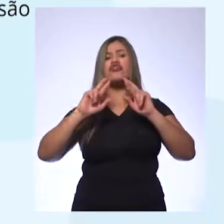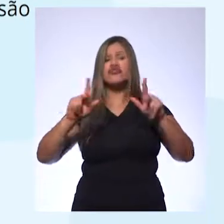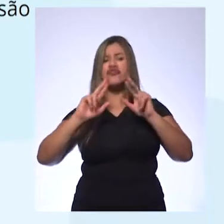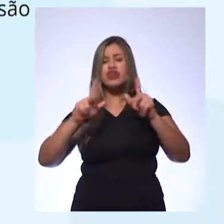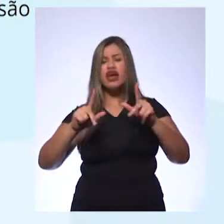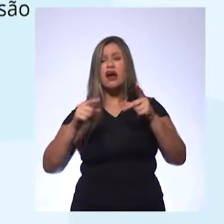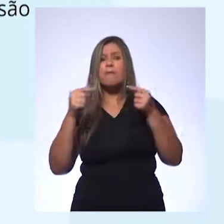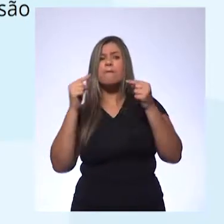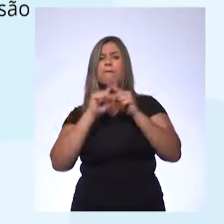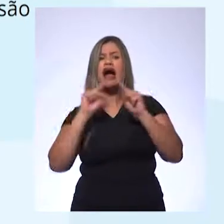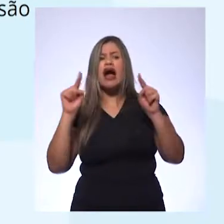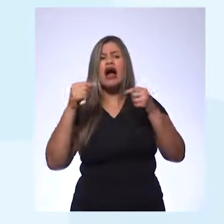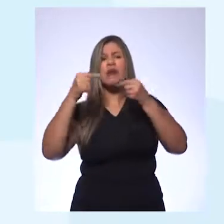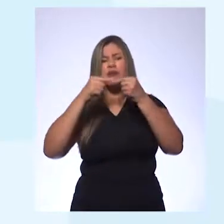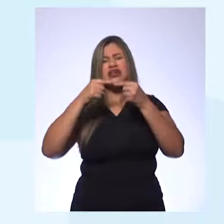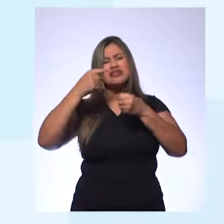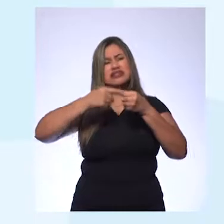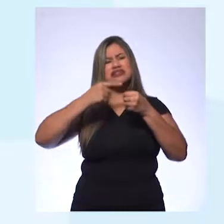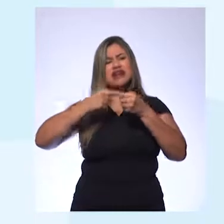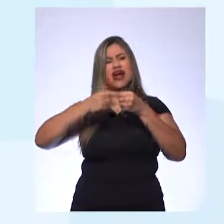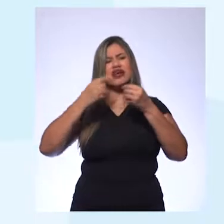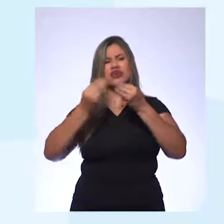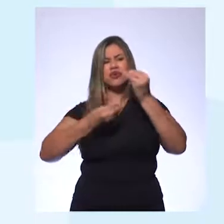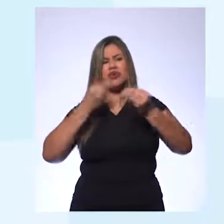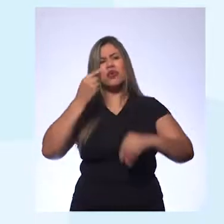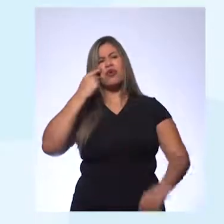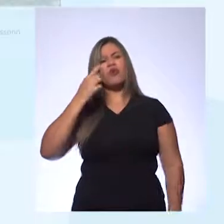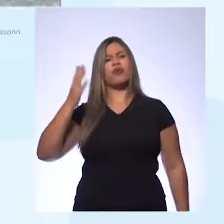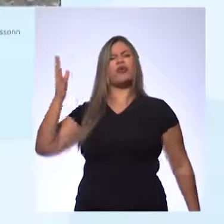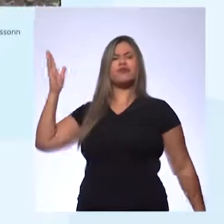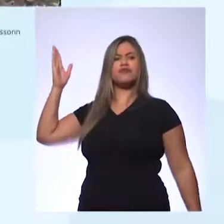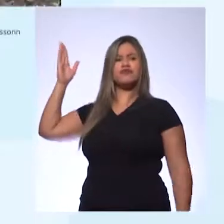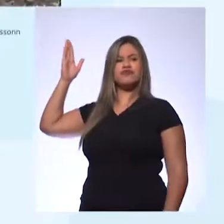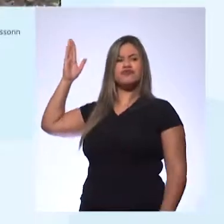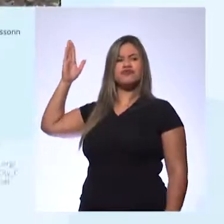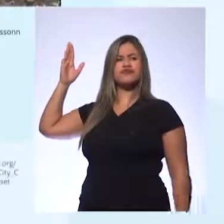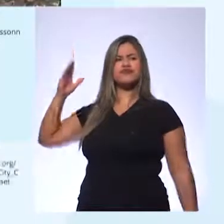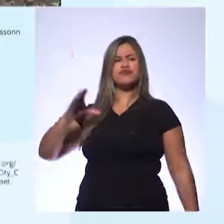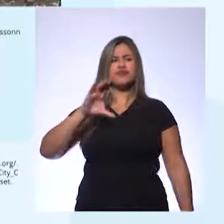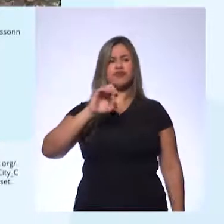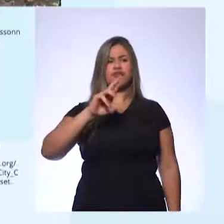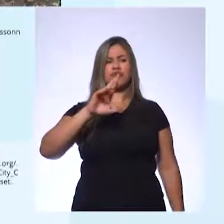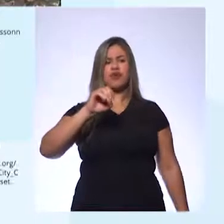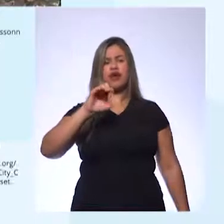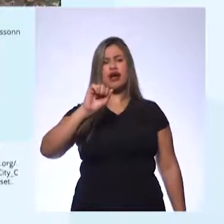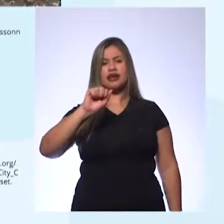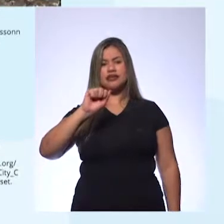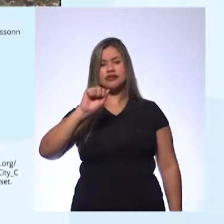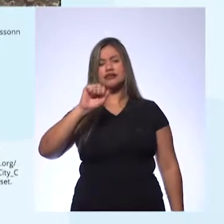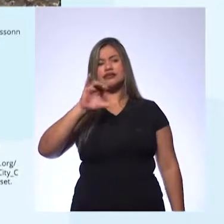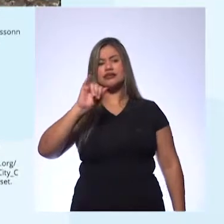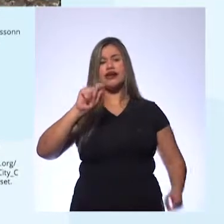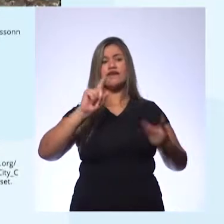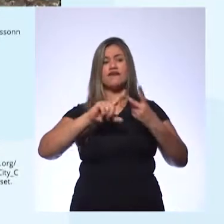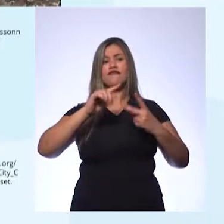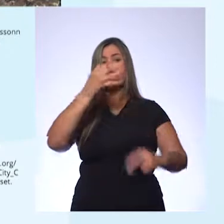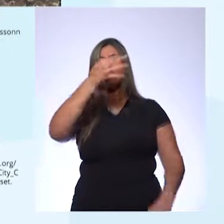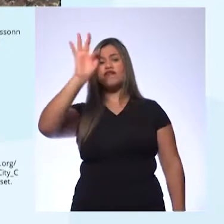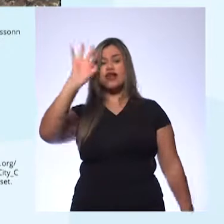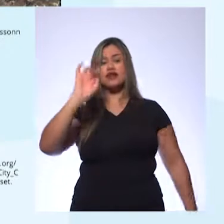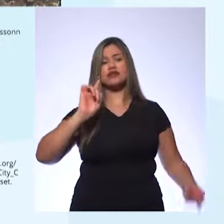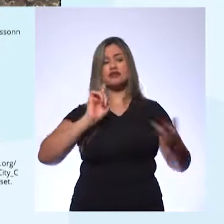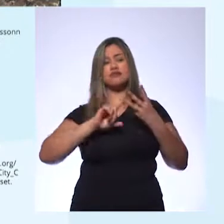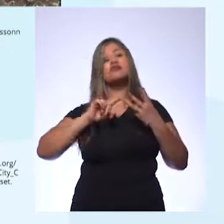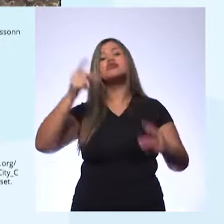definidas pelo mesmo termo cidade então eu tenho aqui Croácia França EA cidade de São Paulo